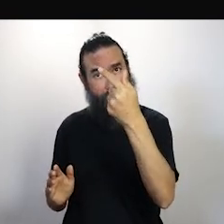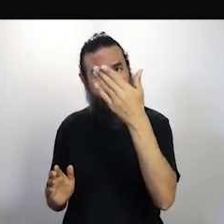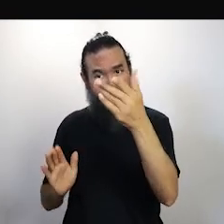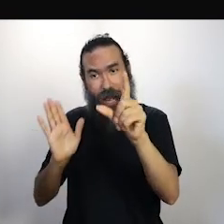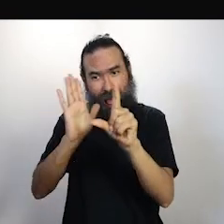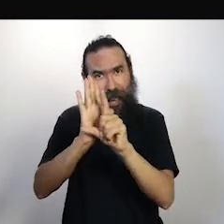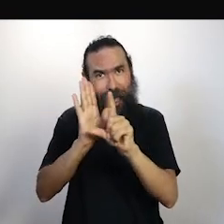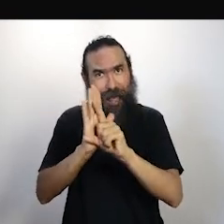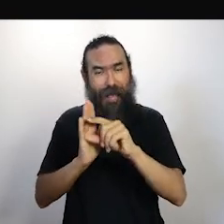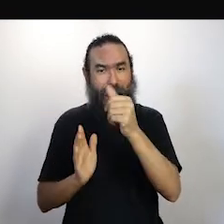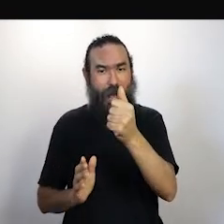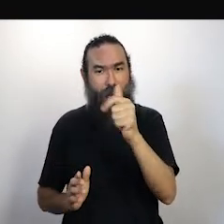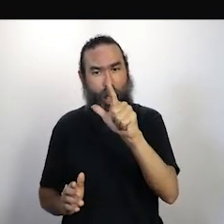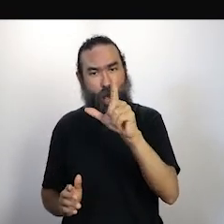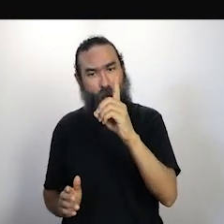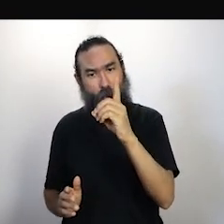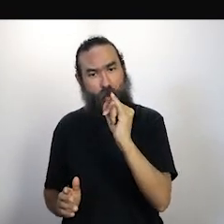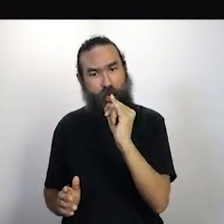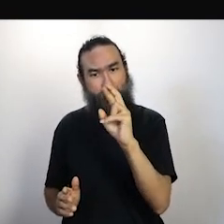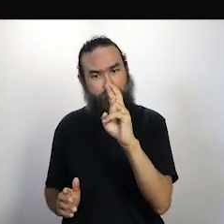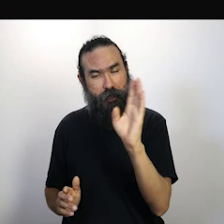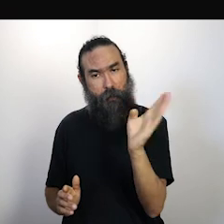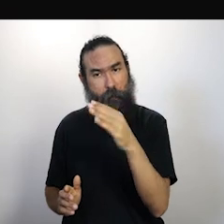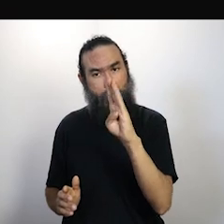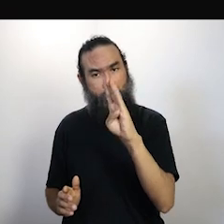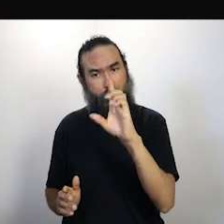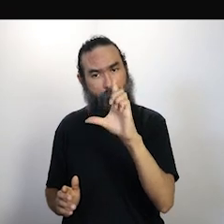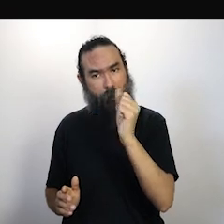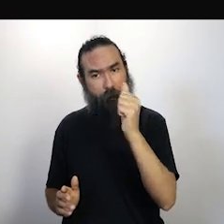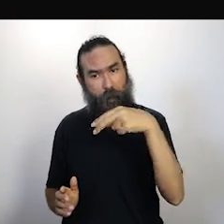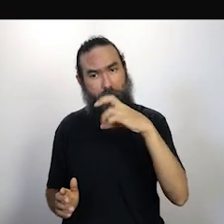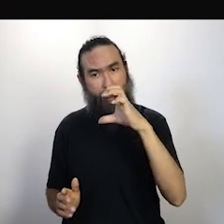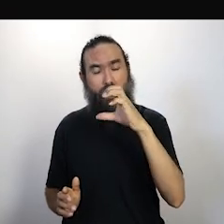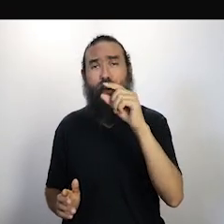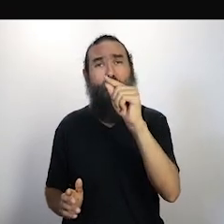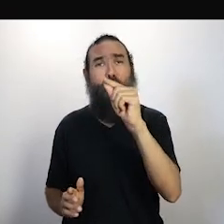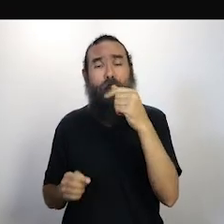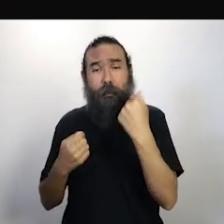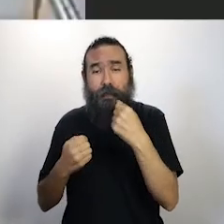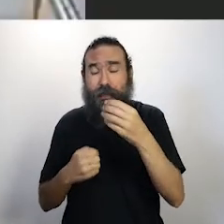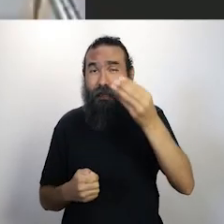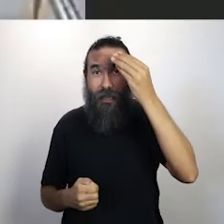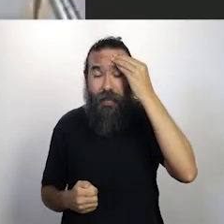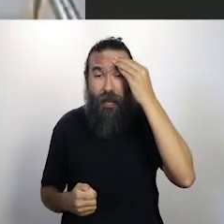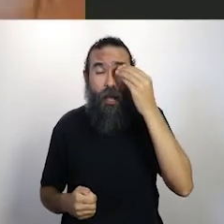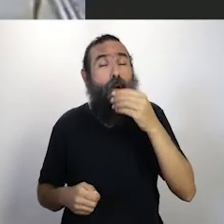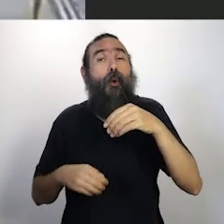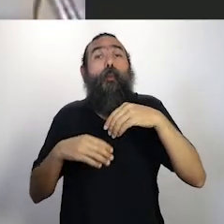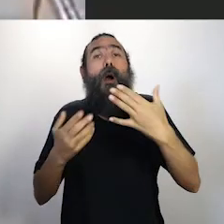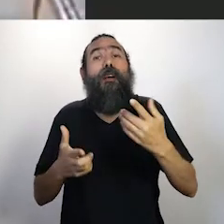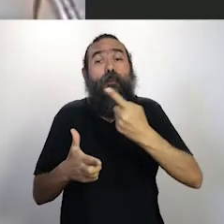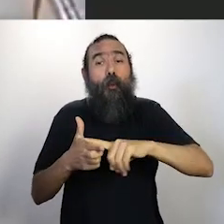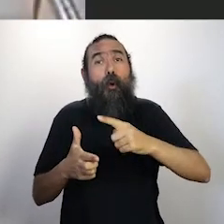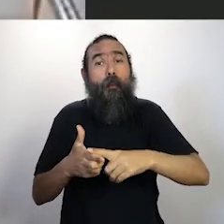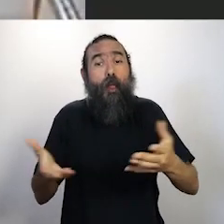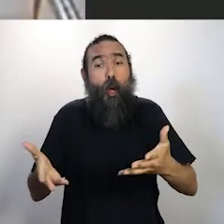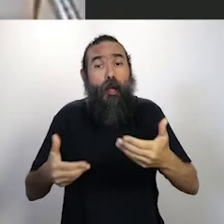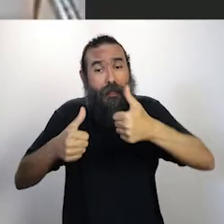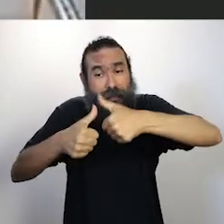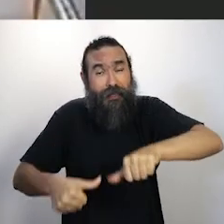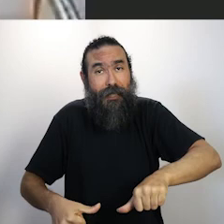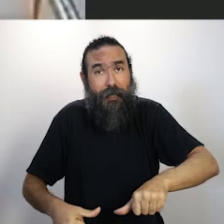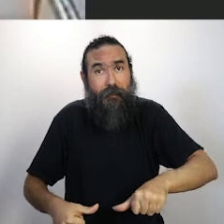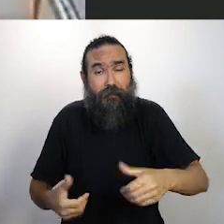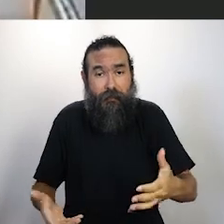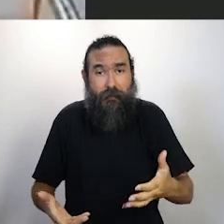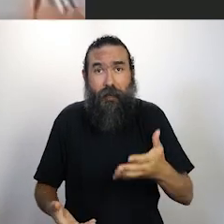claro o que está pegando em quais as situações de conflito estão postas aí né é só lembrar o que o TCU fez em